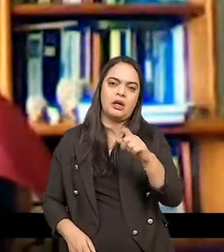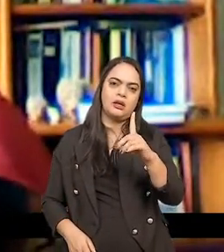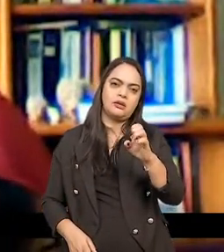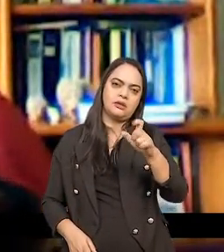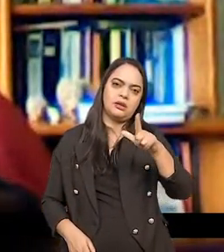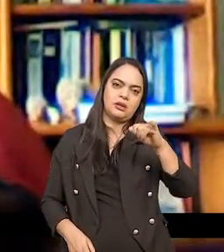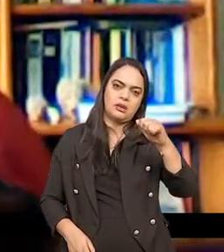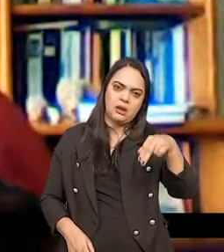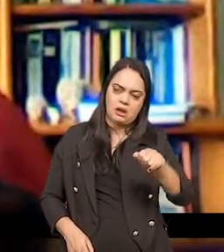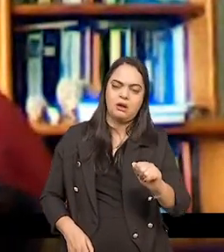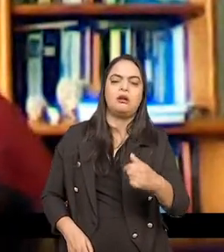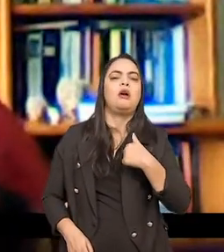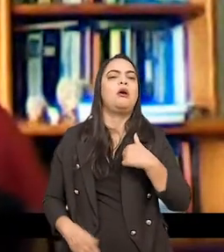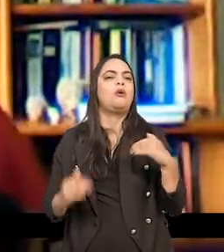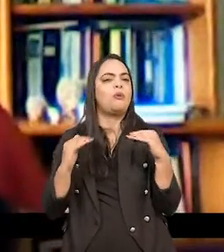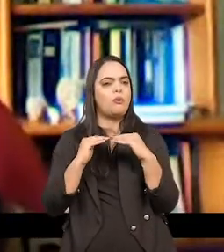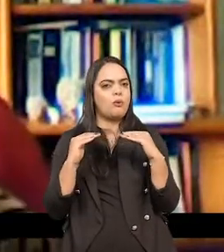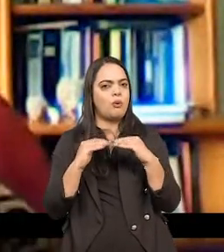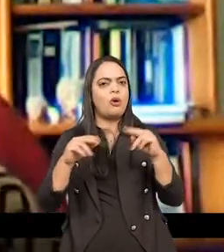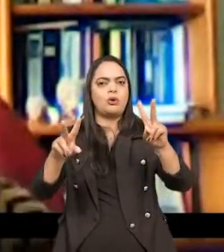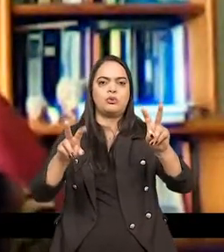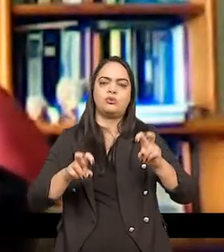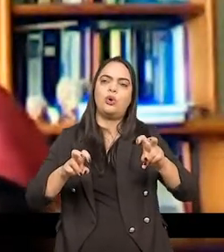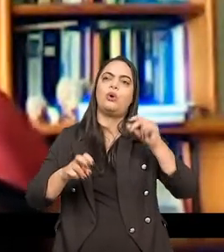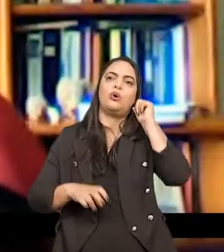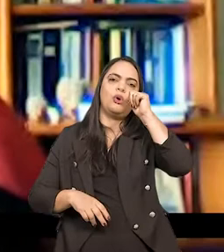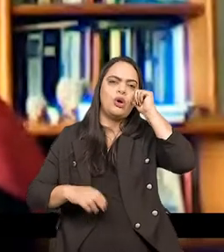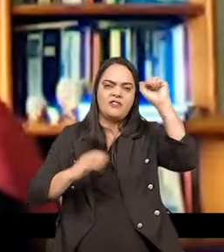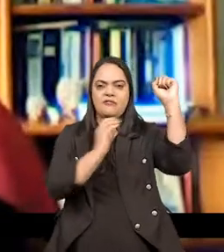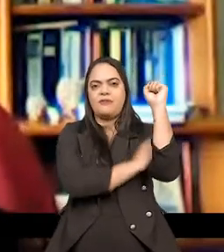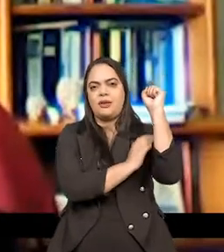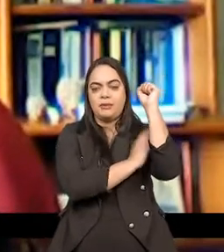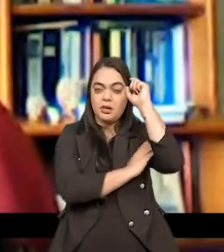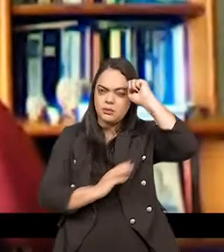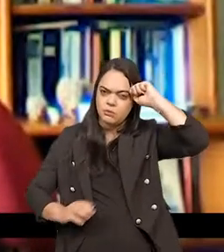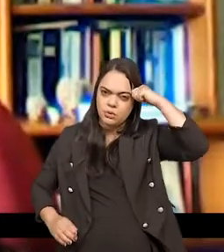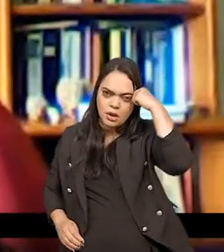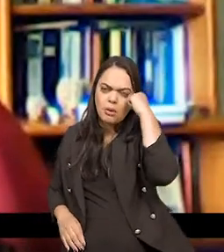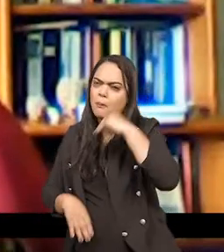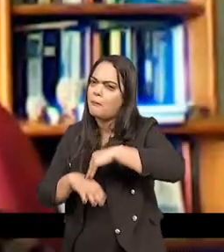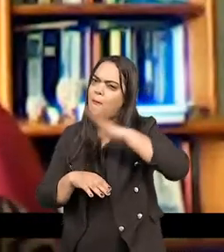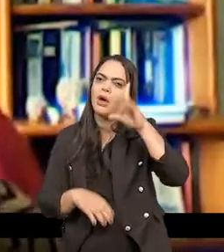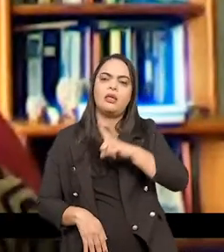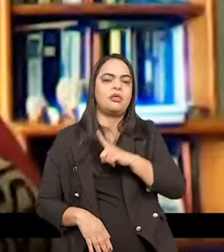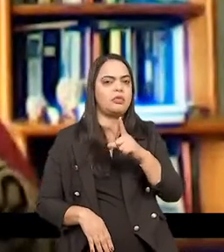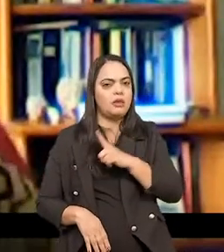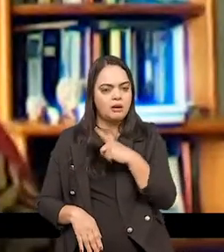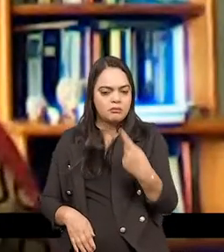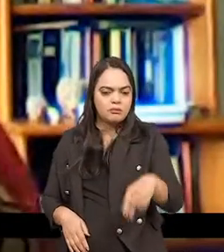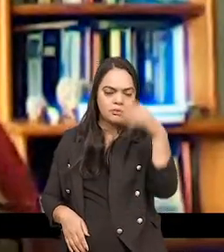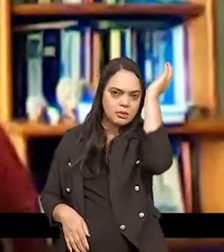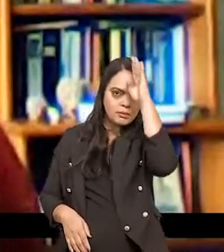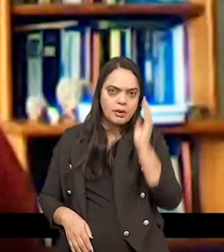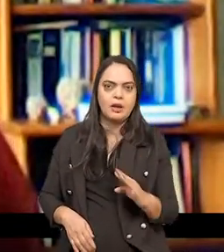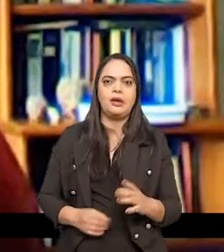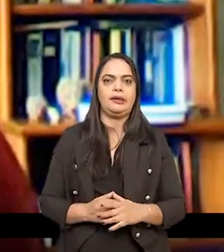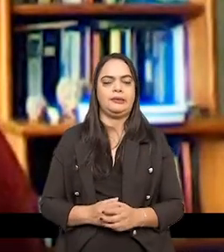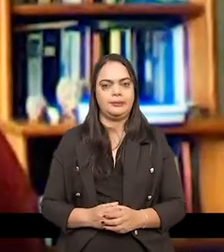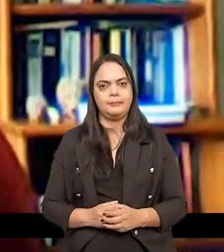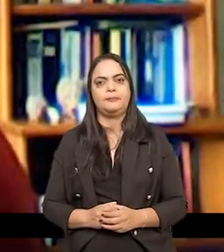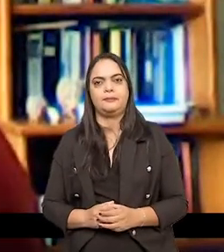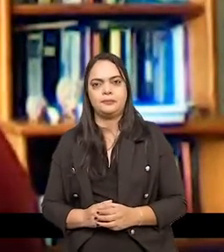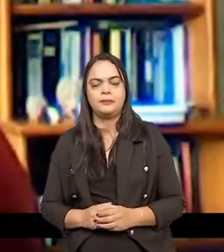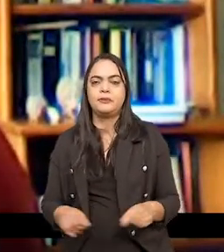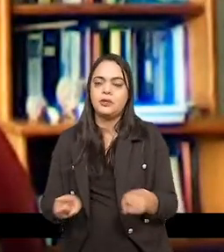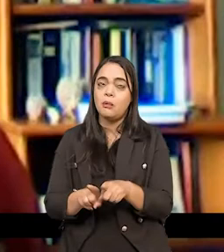com essa questão do feminismo negro, né, que é o que mais se produz hoje de mulheres no Brasil, talvez norte-americanas também,